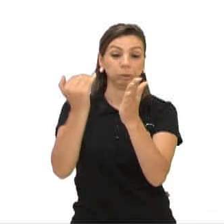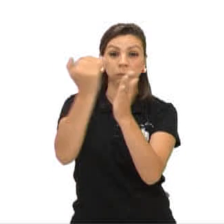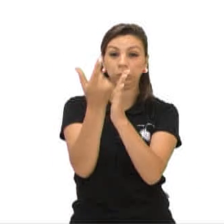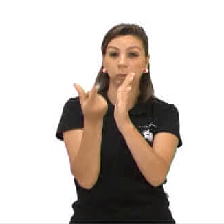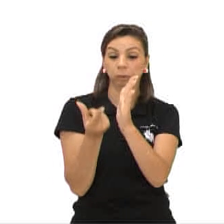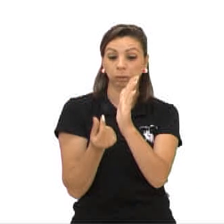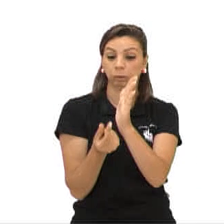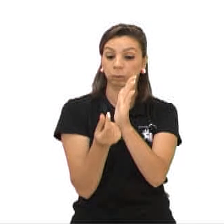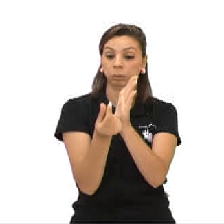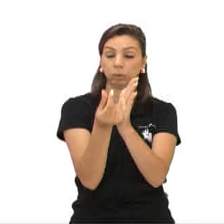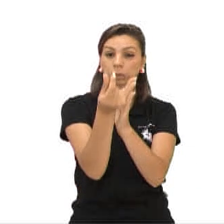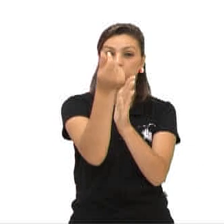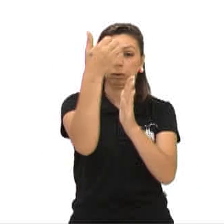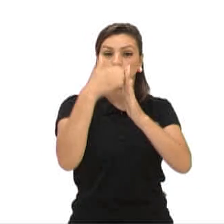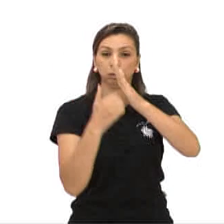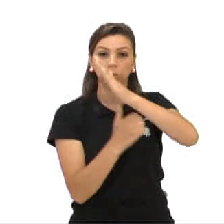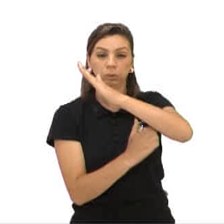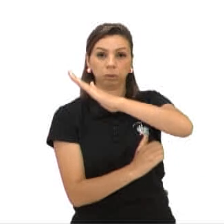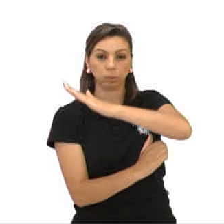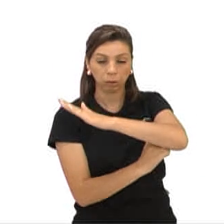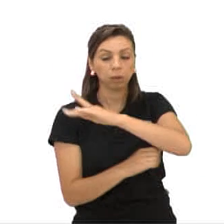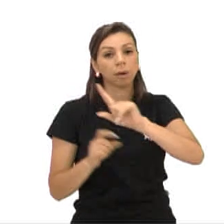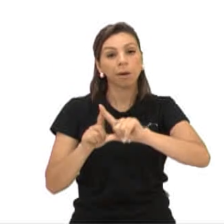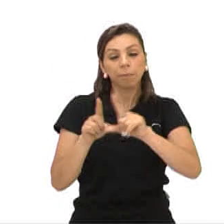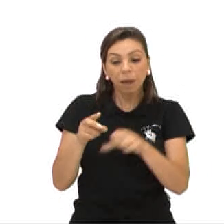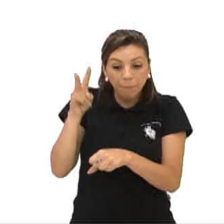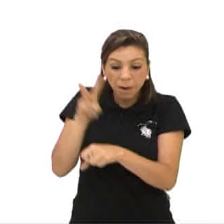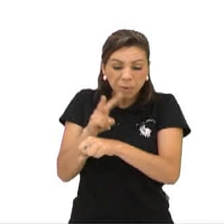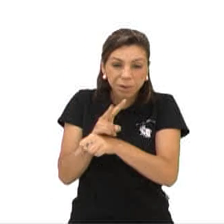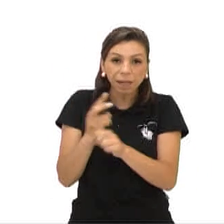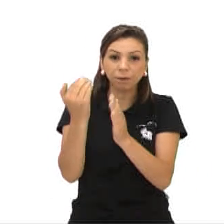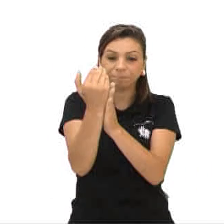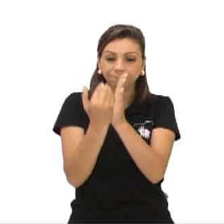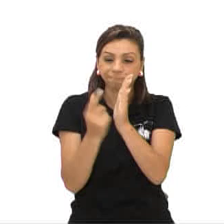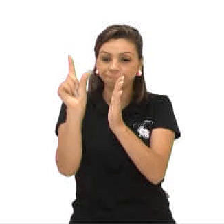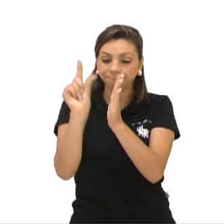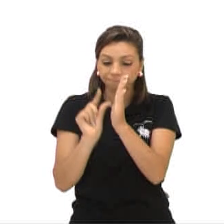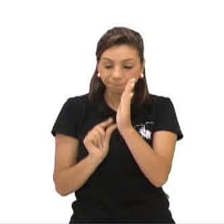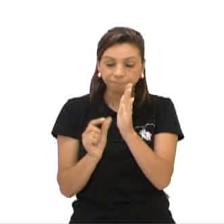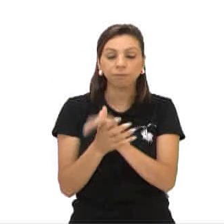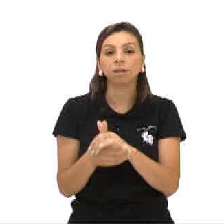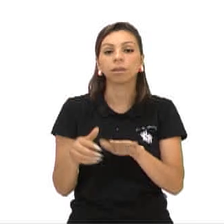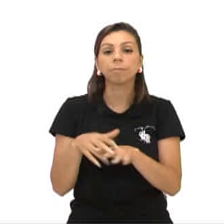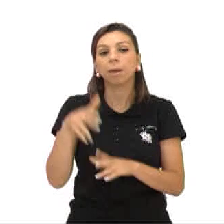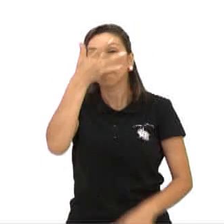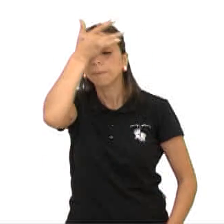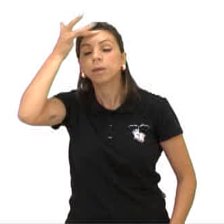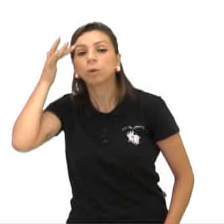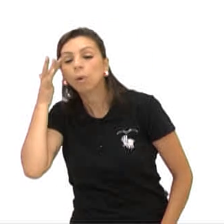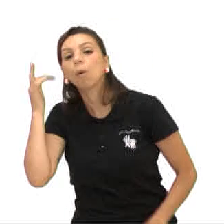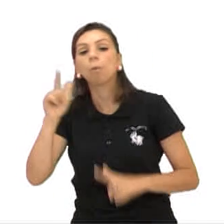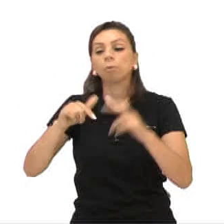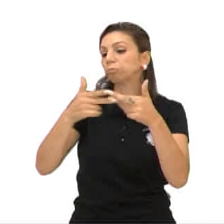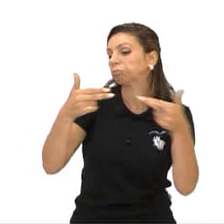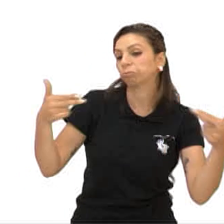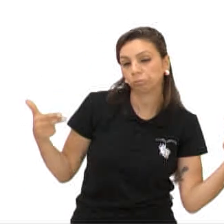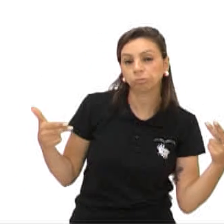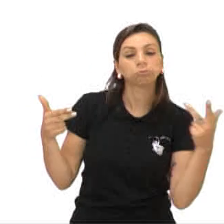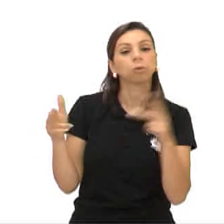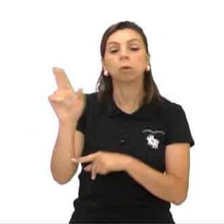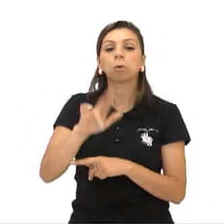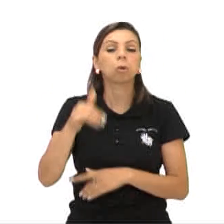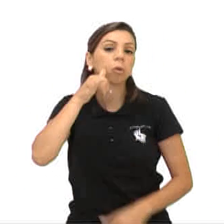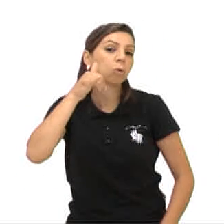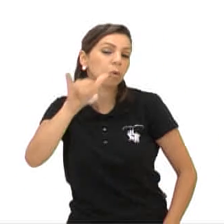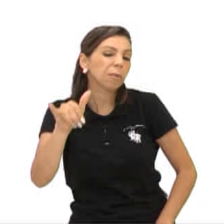sua estruturação e baixo custo na sua manutenção. Transporta pessoas e mercadorias, consumindo em quantidade de